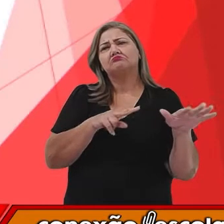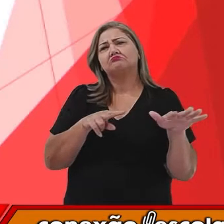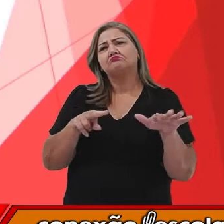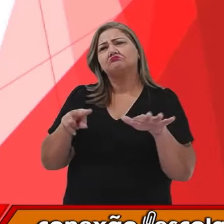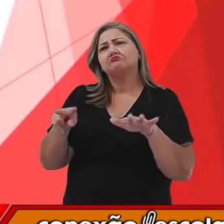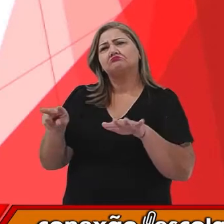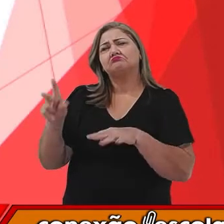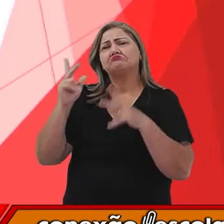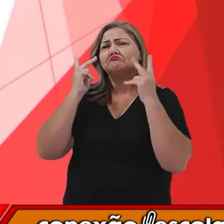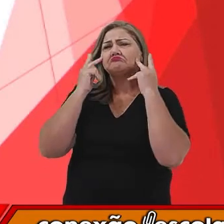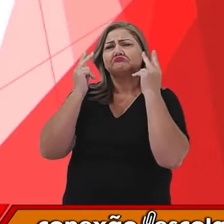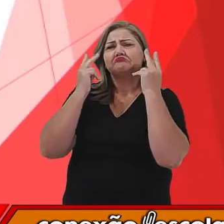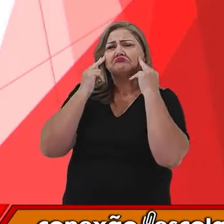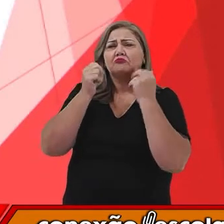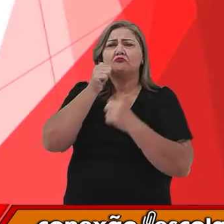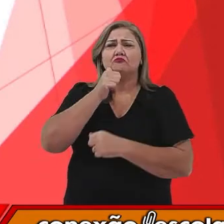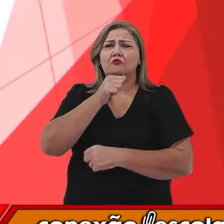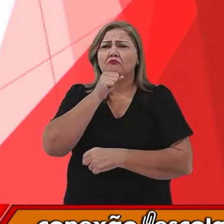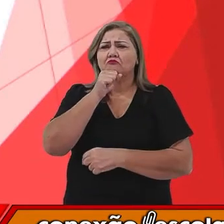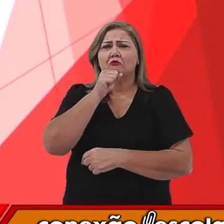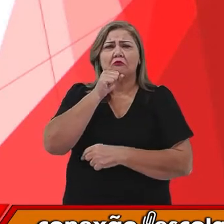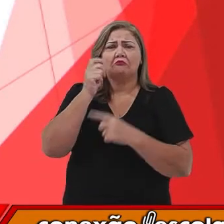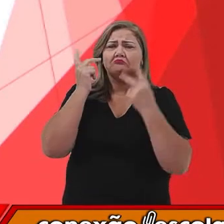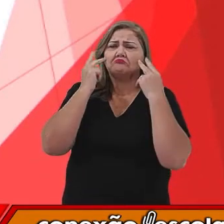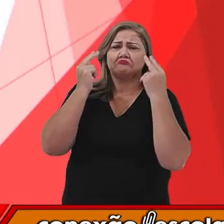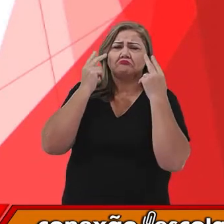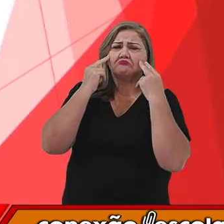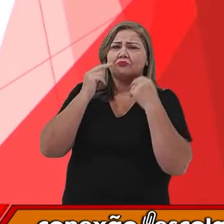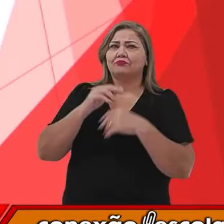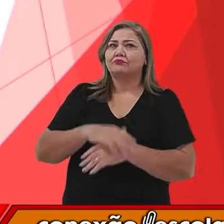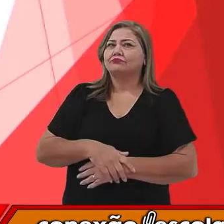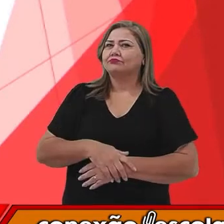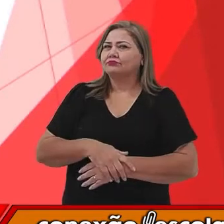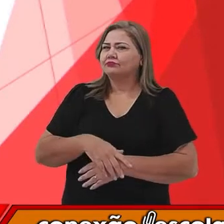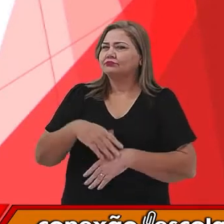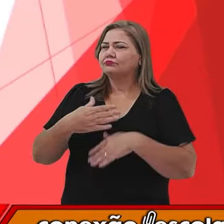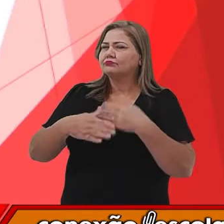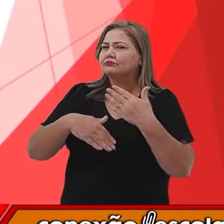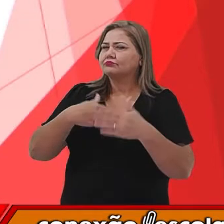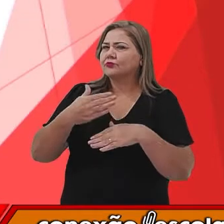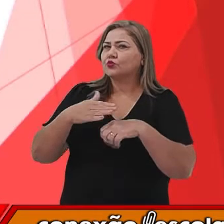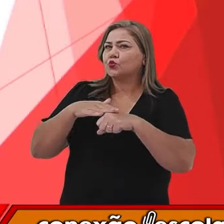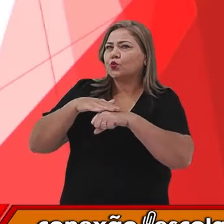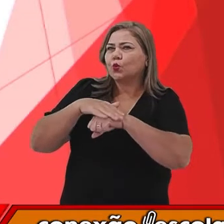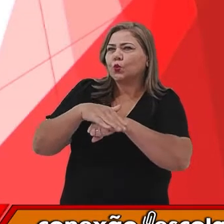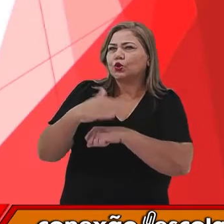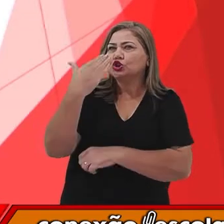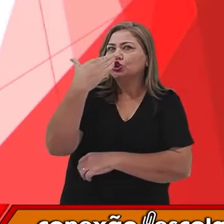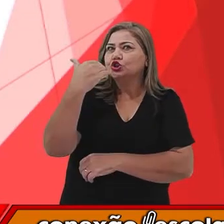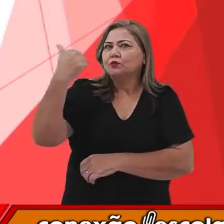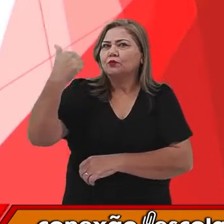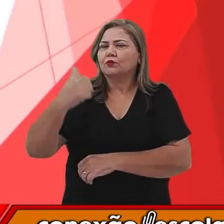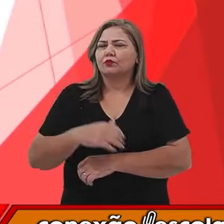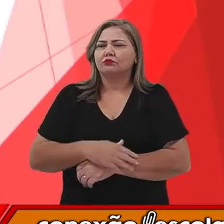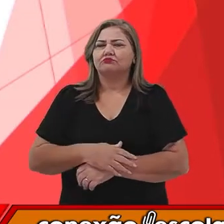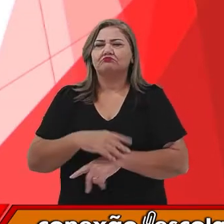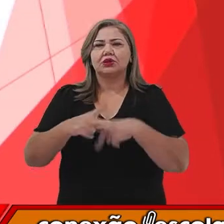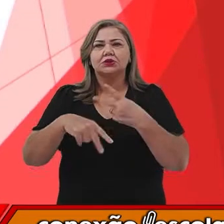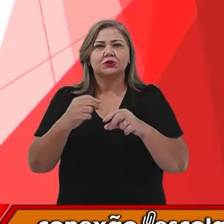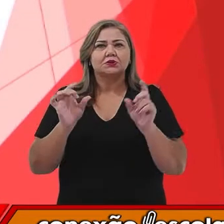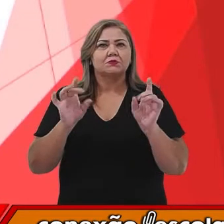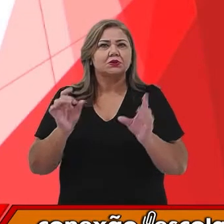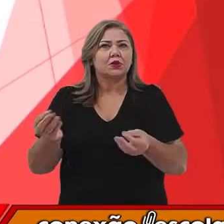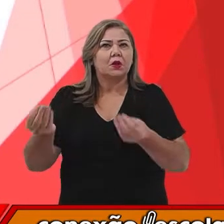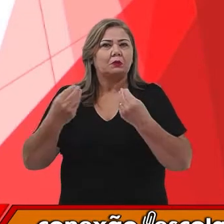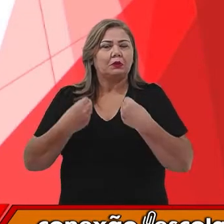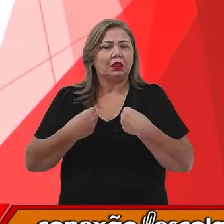como se ela fosse uma avó igual às outras. Mas uma noite me chamou. Disse que tinha um presente especial para mim e